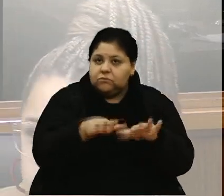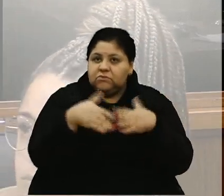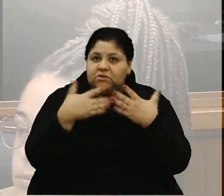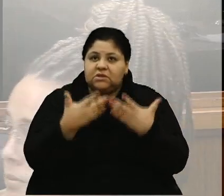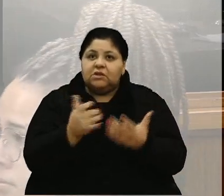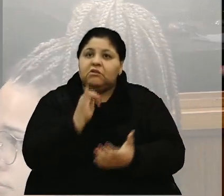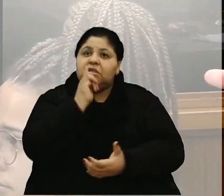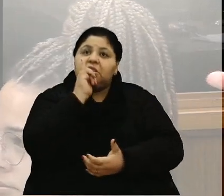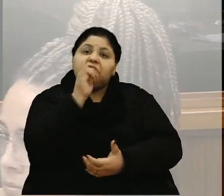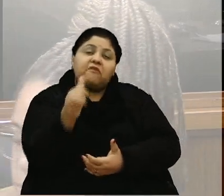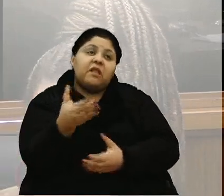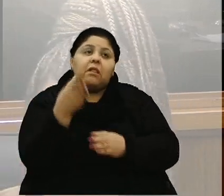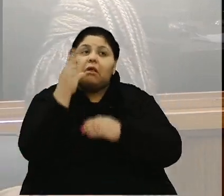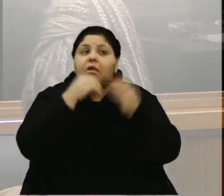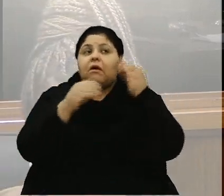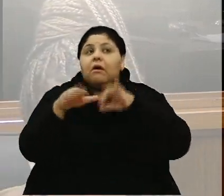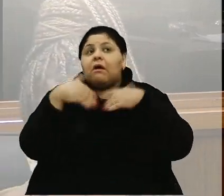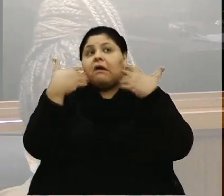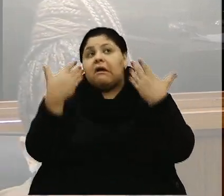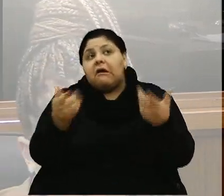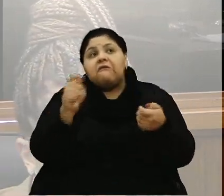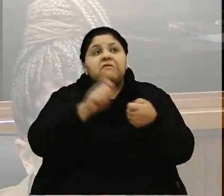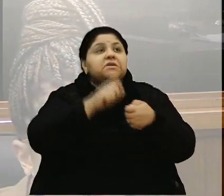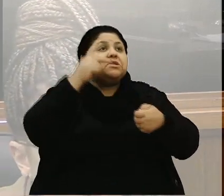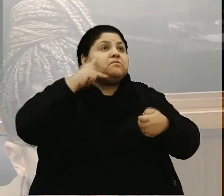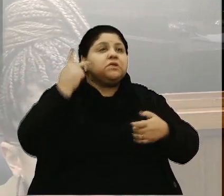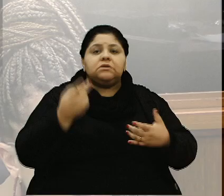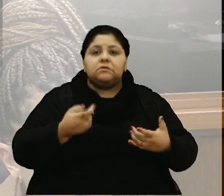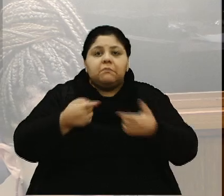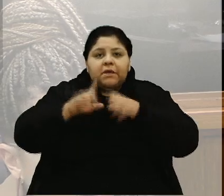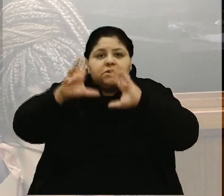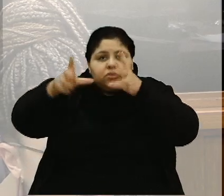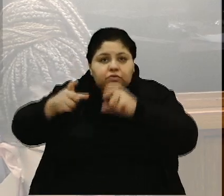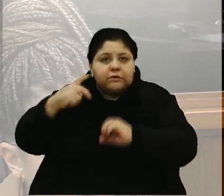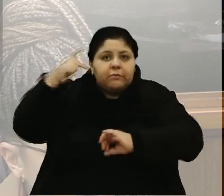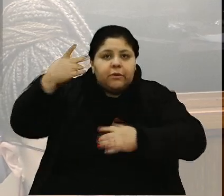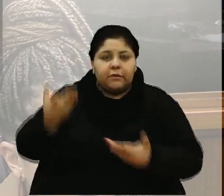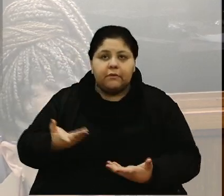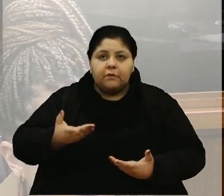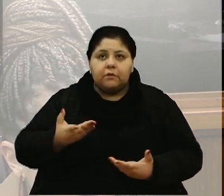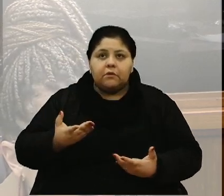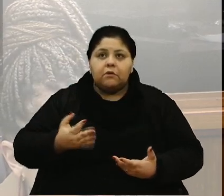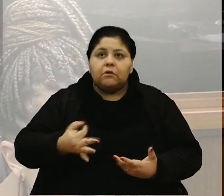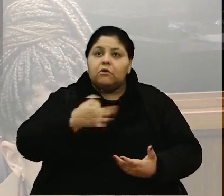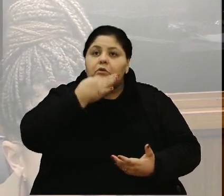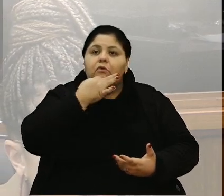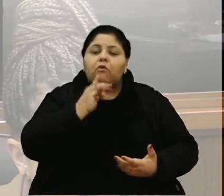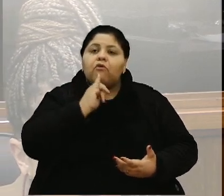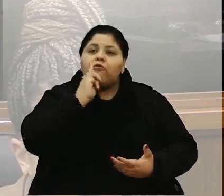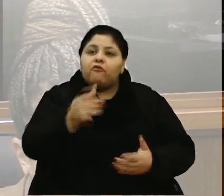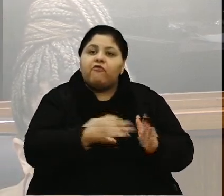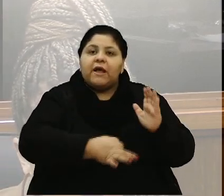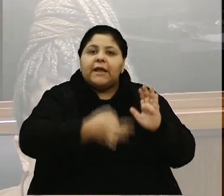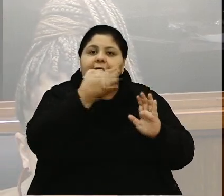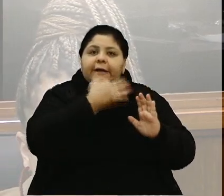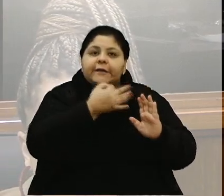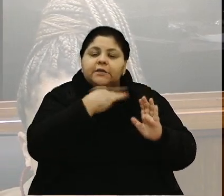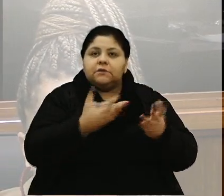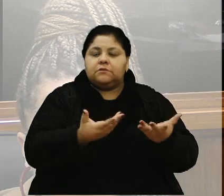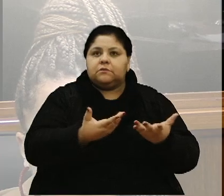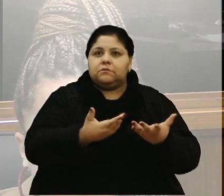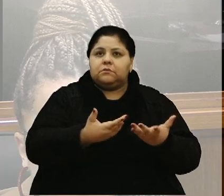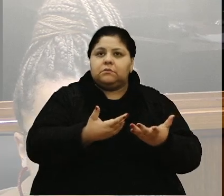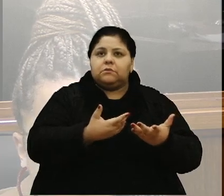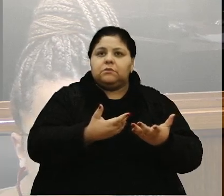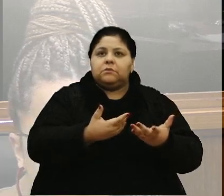com essa falácia de, estão fazendo política. Mas tudo é política. Tudo é política. O Fala Caxias é política. A coisa que foi